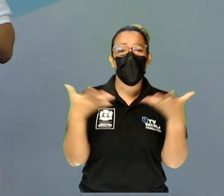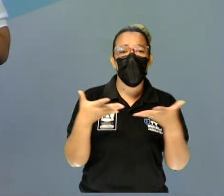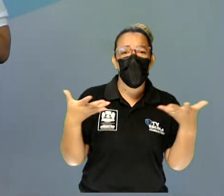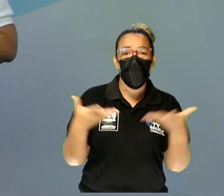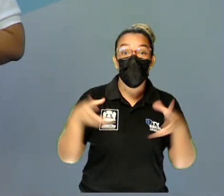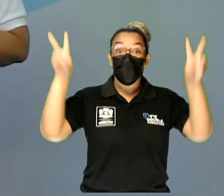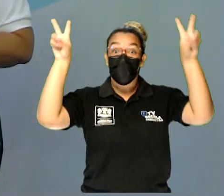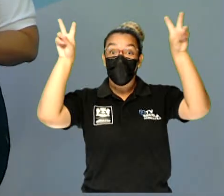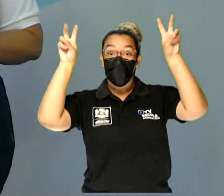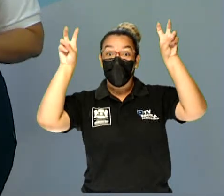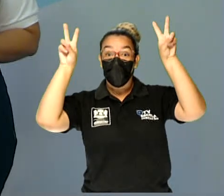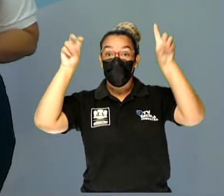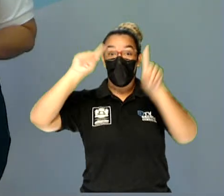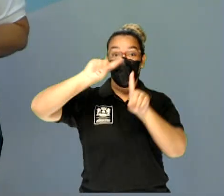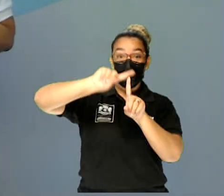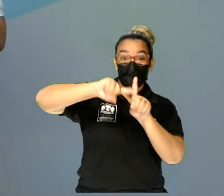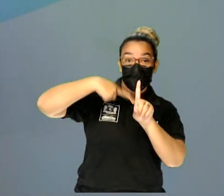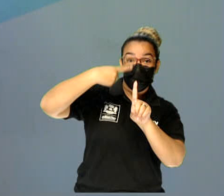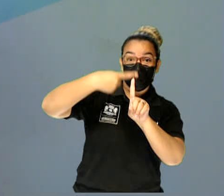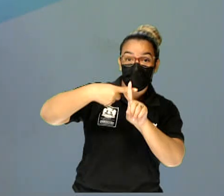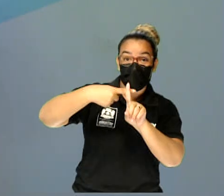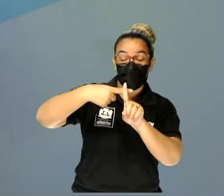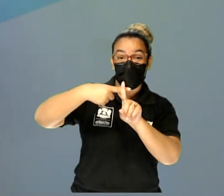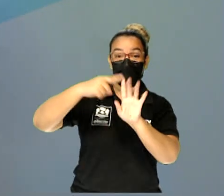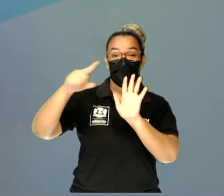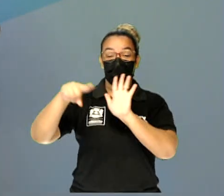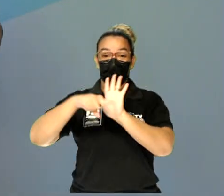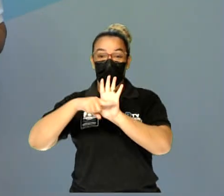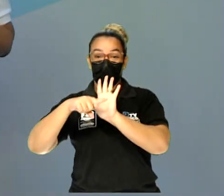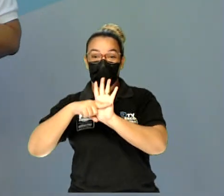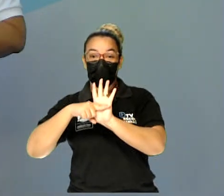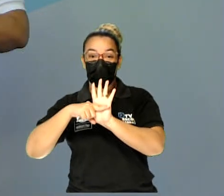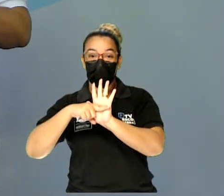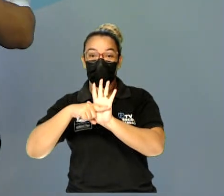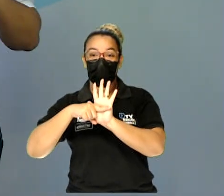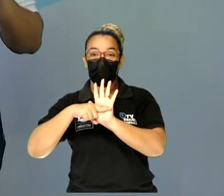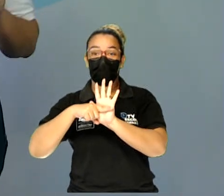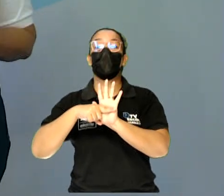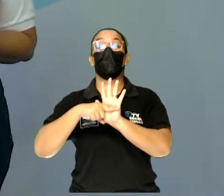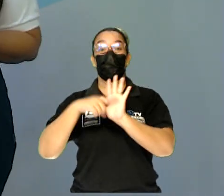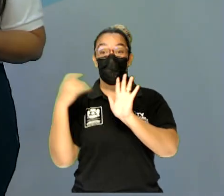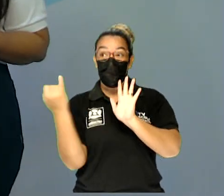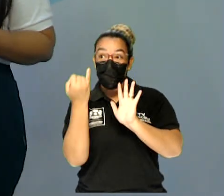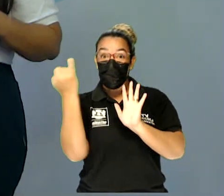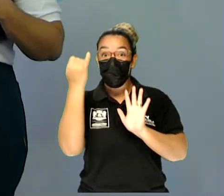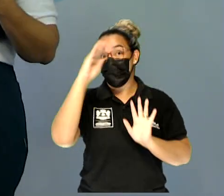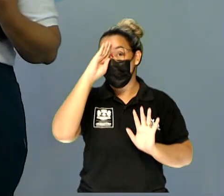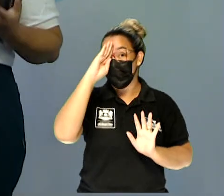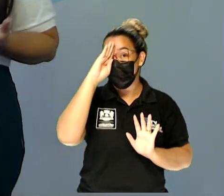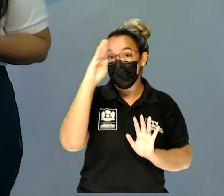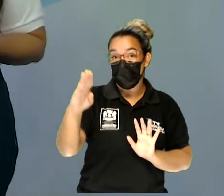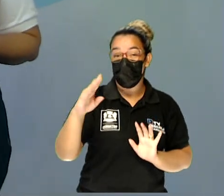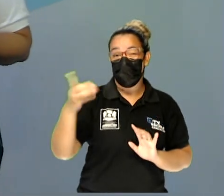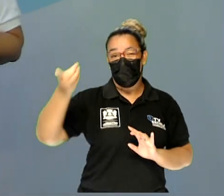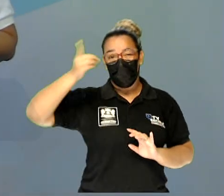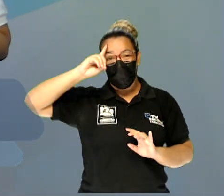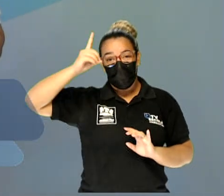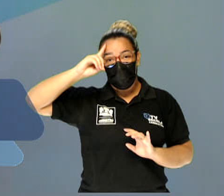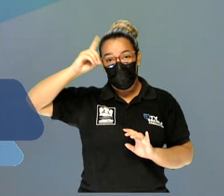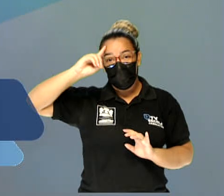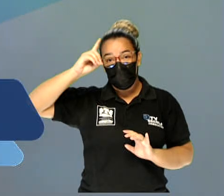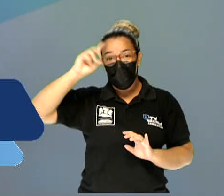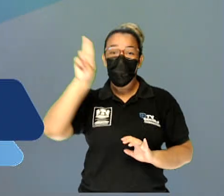nosso tema é adição e subtração, essas operações tão fundamentais no nosso dia a dia